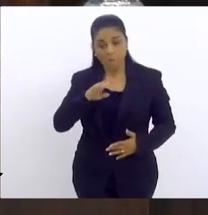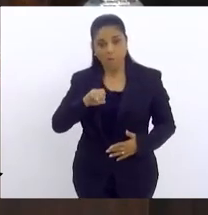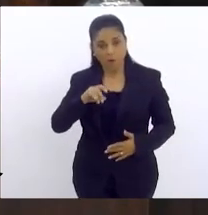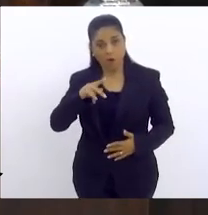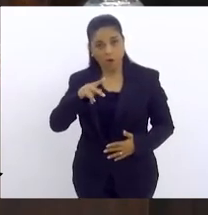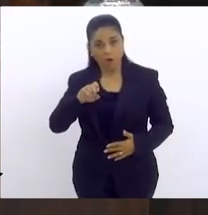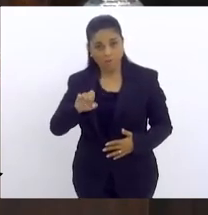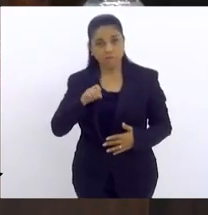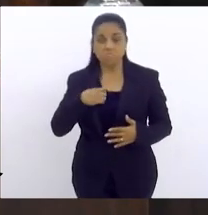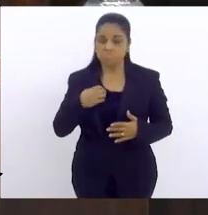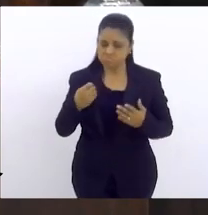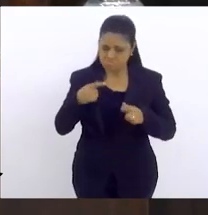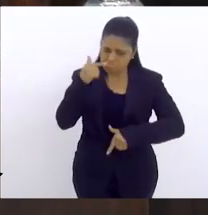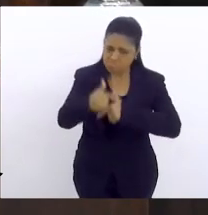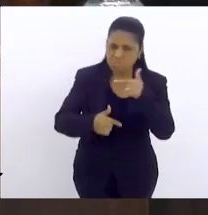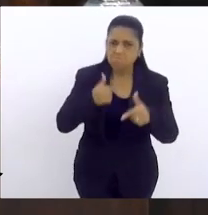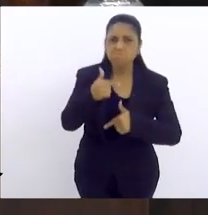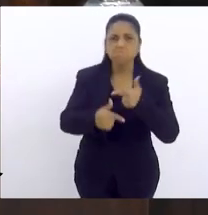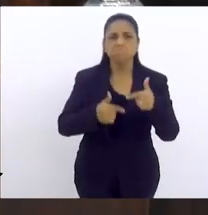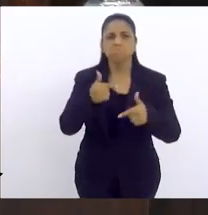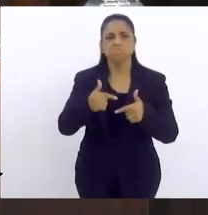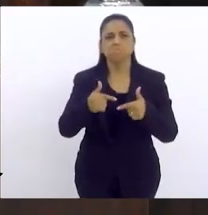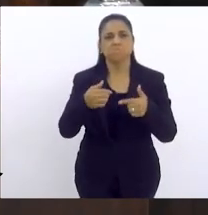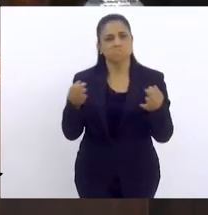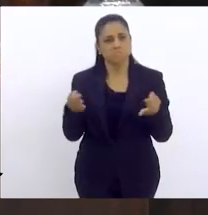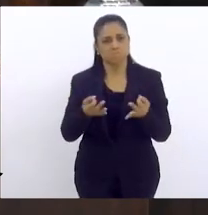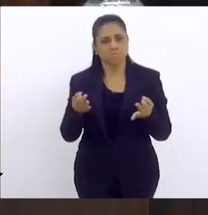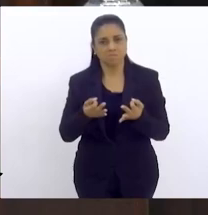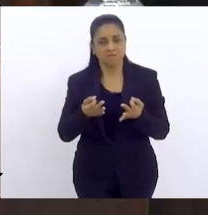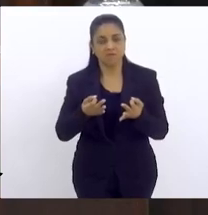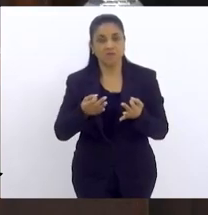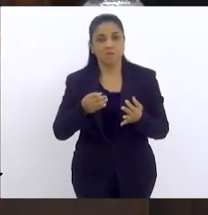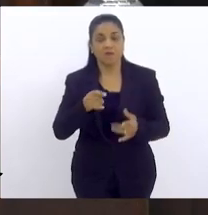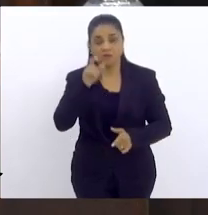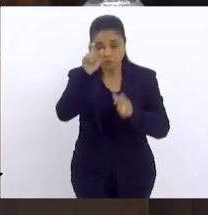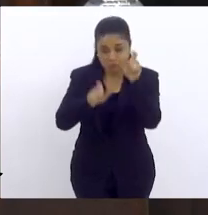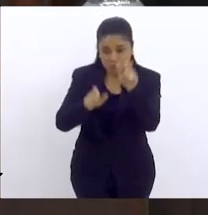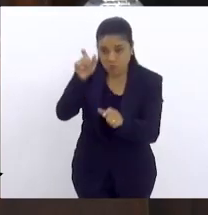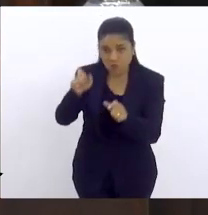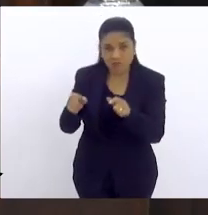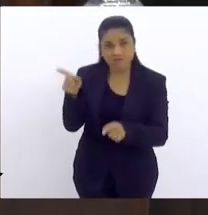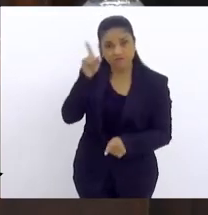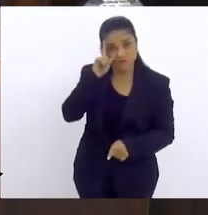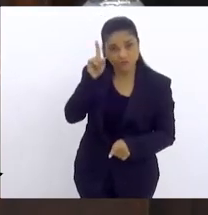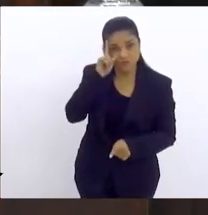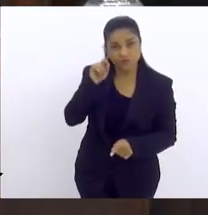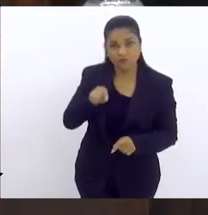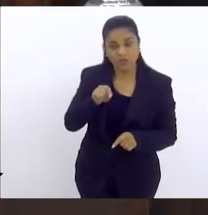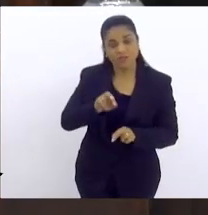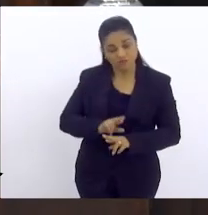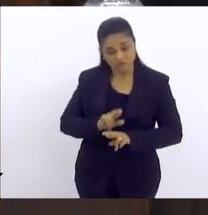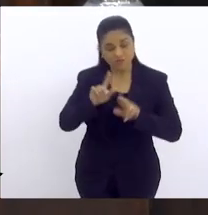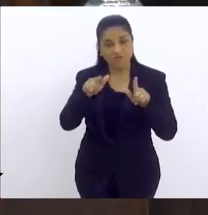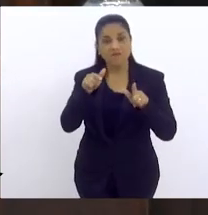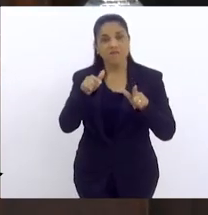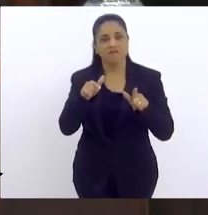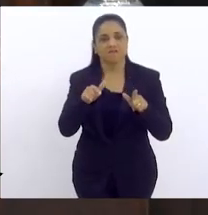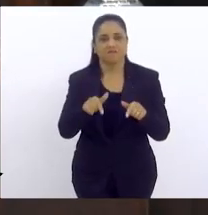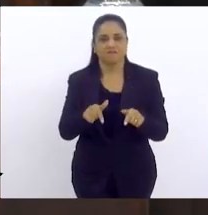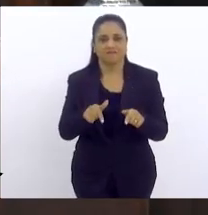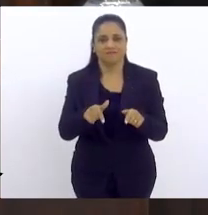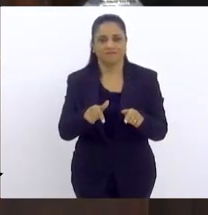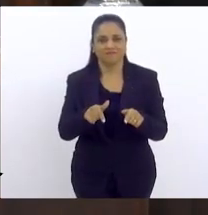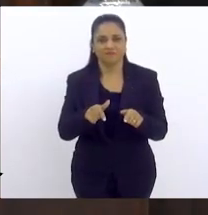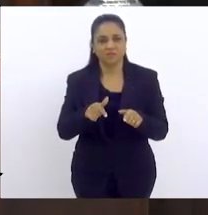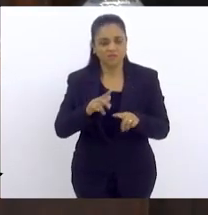preparado como como Core mas nós sabemos que o nosso policial convencional do dia a dia faz uma diferença muito grande esse policial